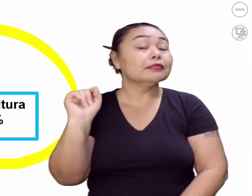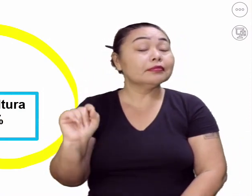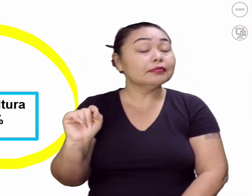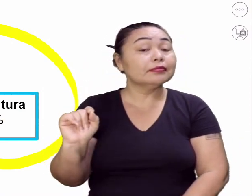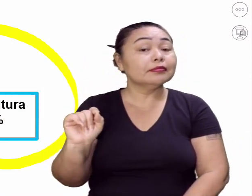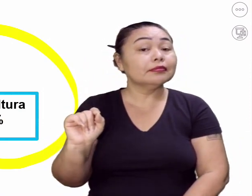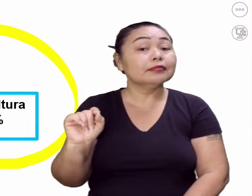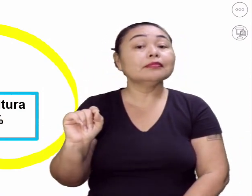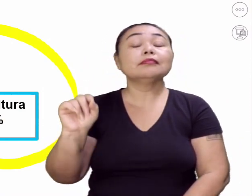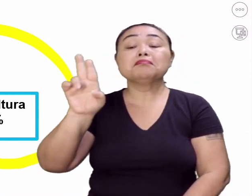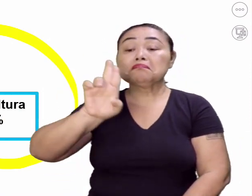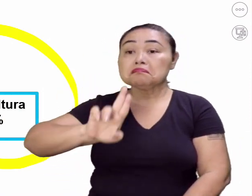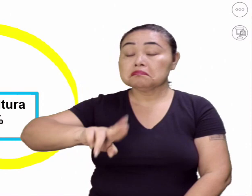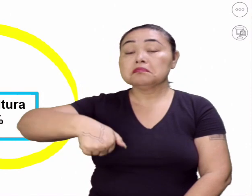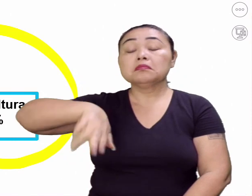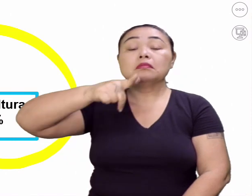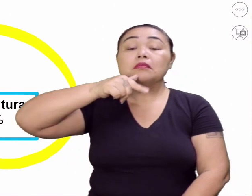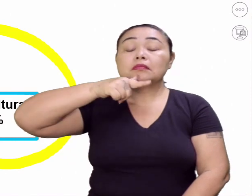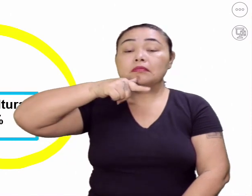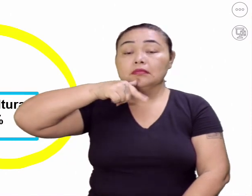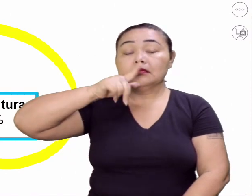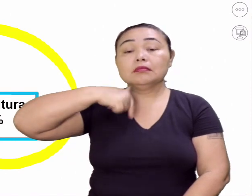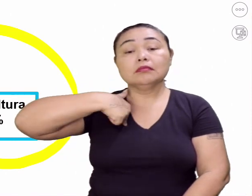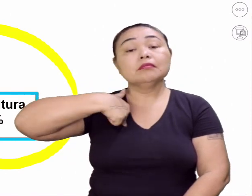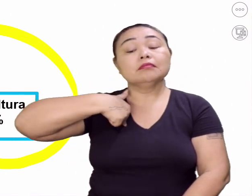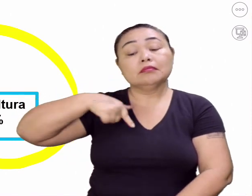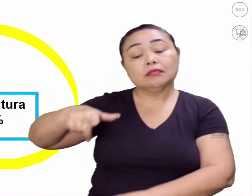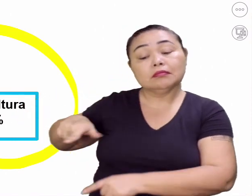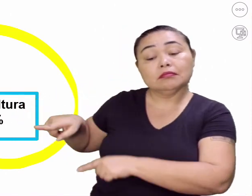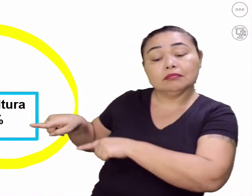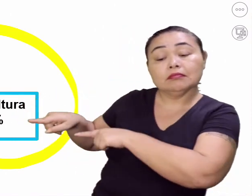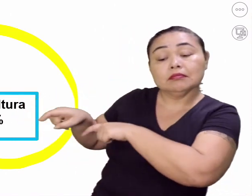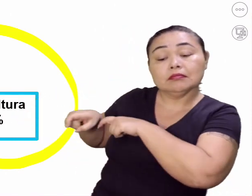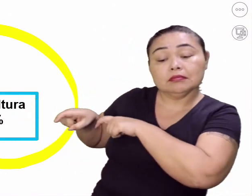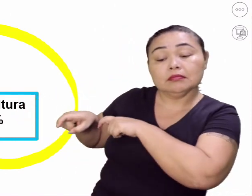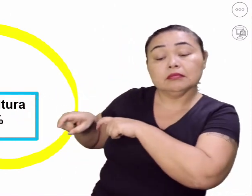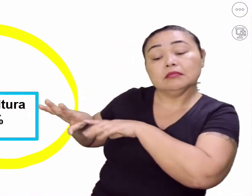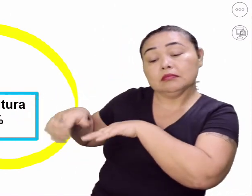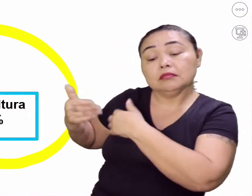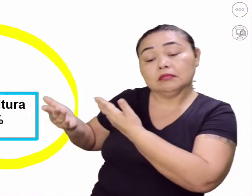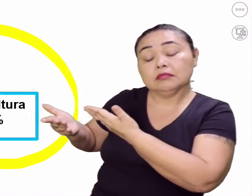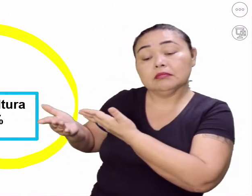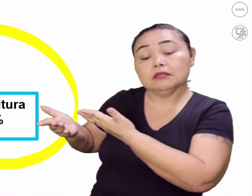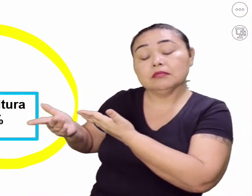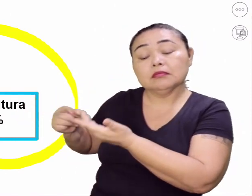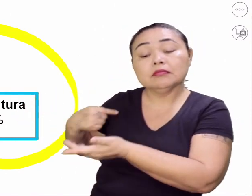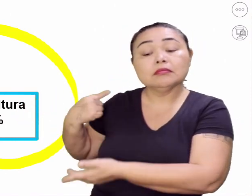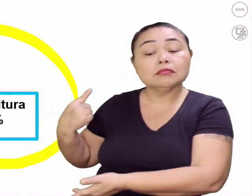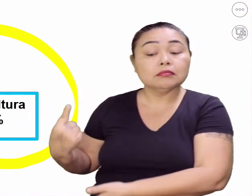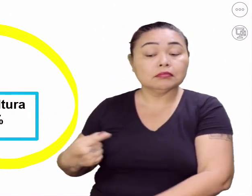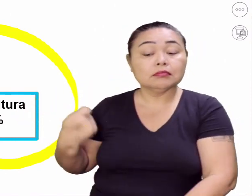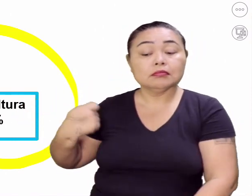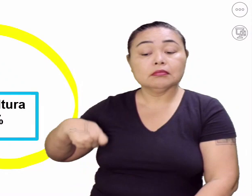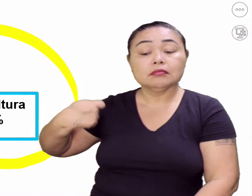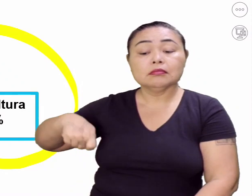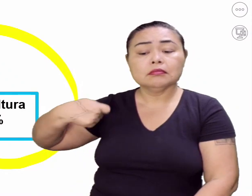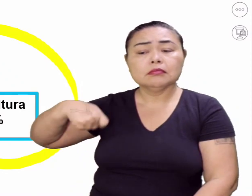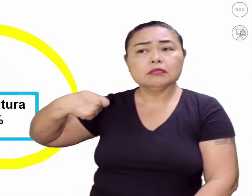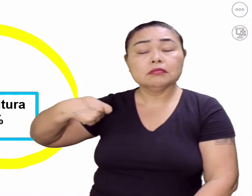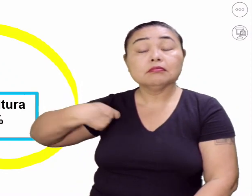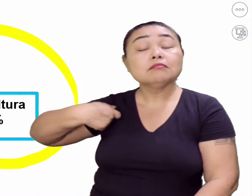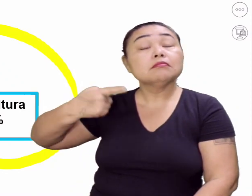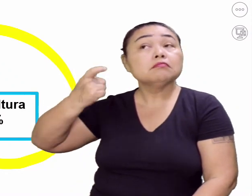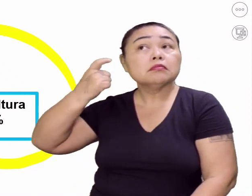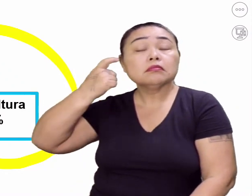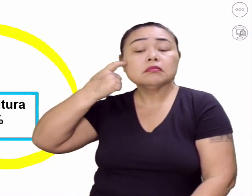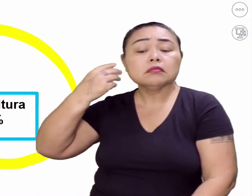que consumimos muita água ainda na agricultura. E, obviamente, a gente precisa